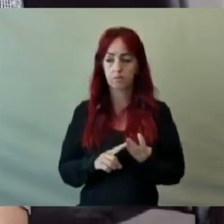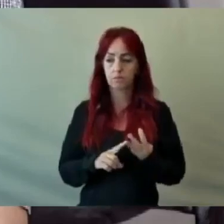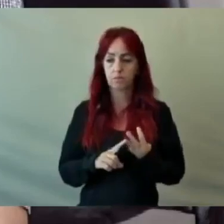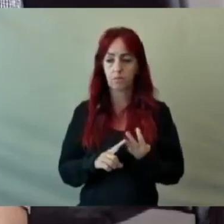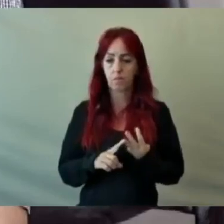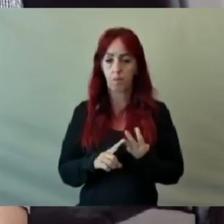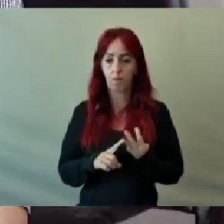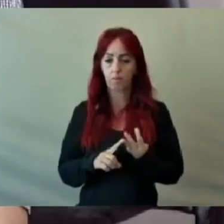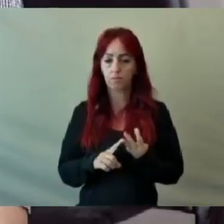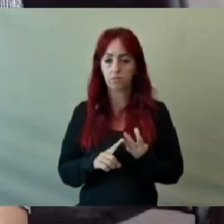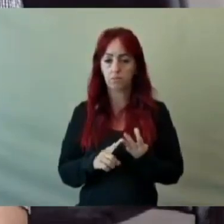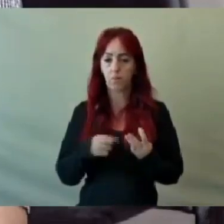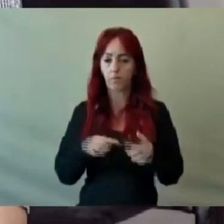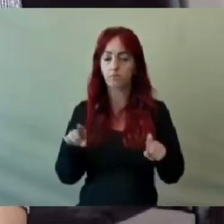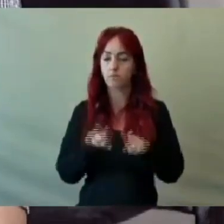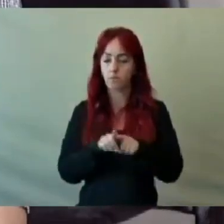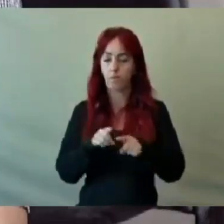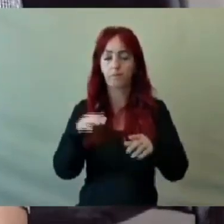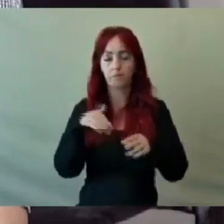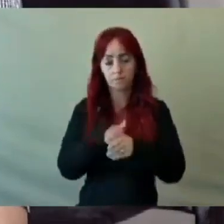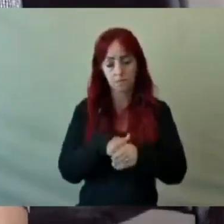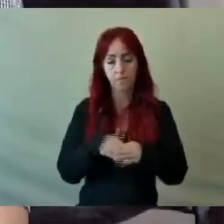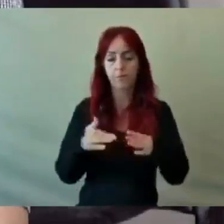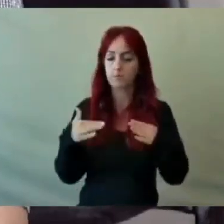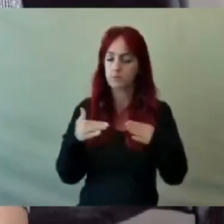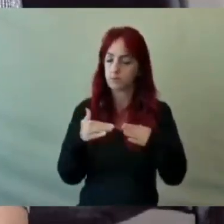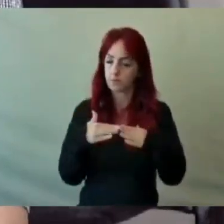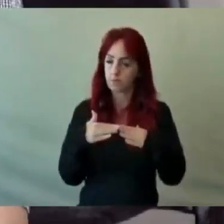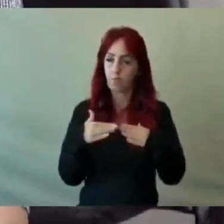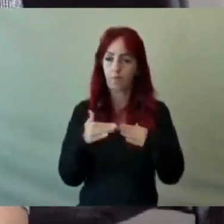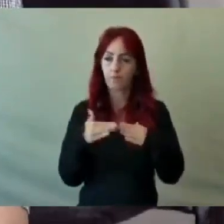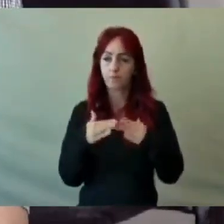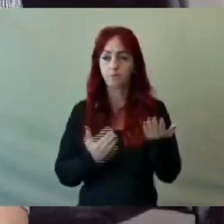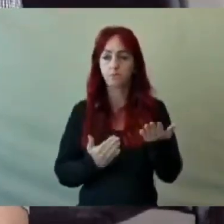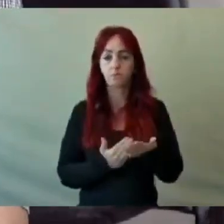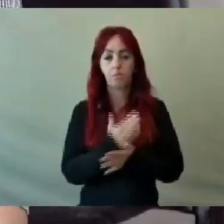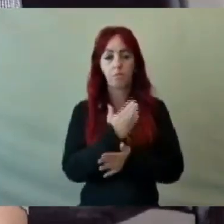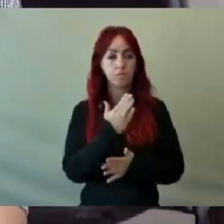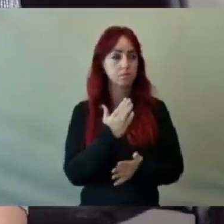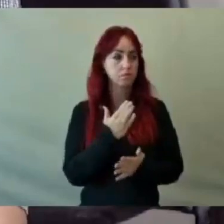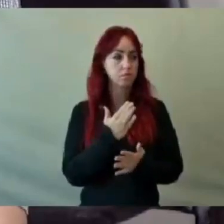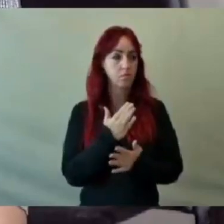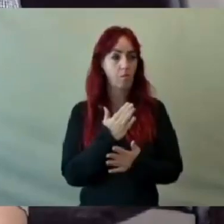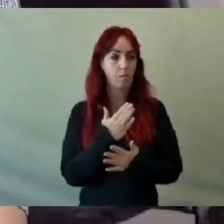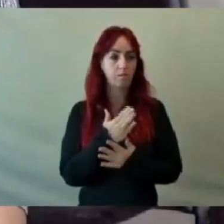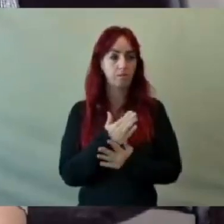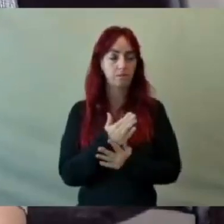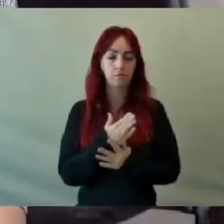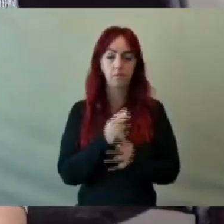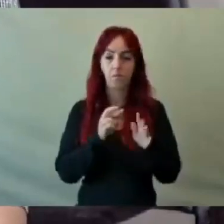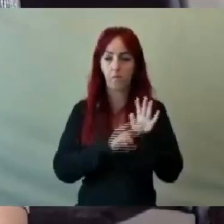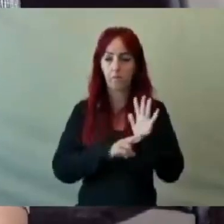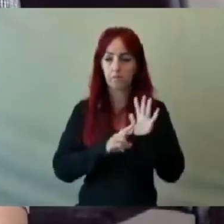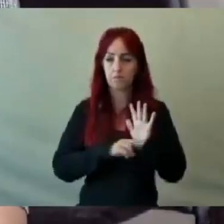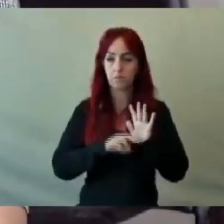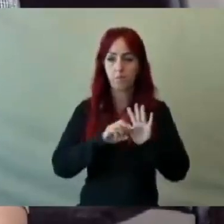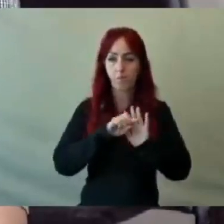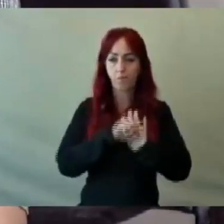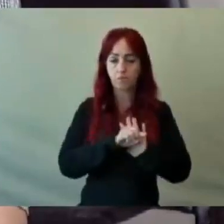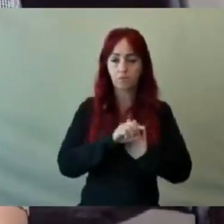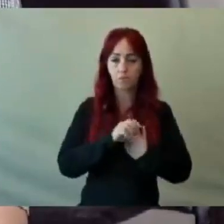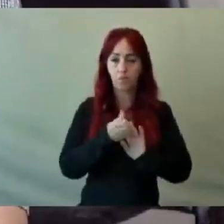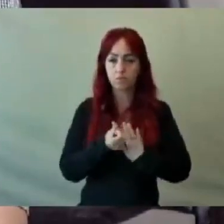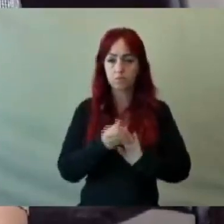também voto com requerimento. Então fica aprovado o item 17, é o requerimento de comissão 1068 de